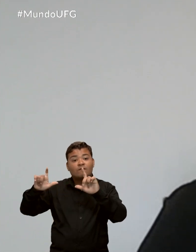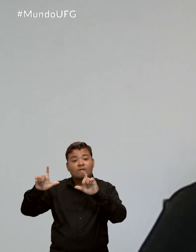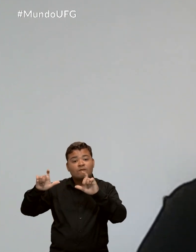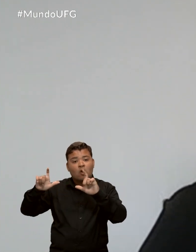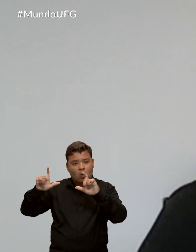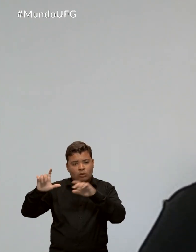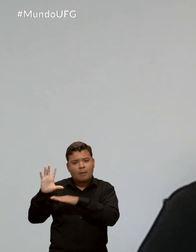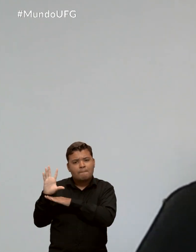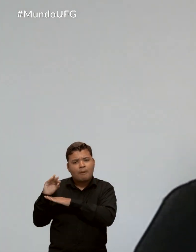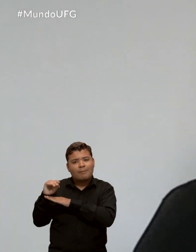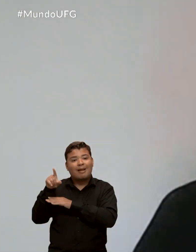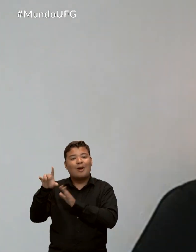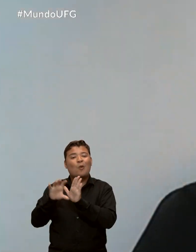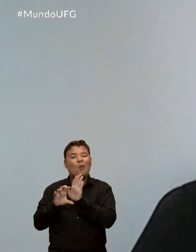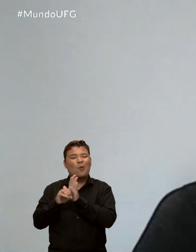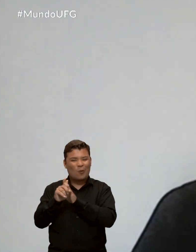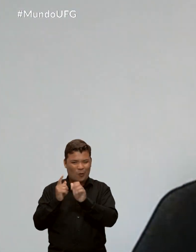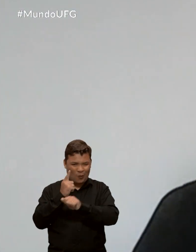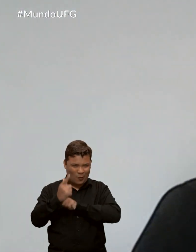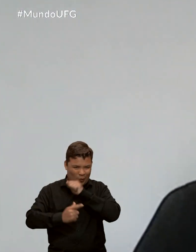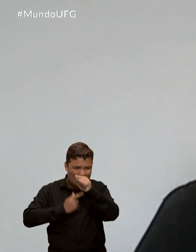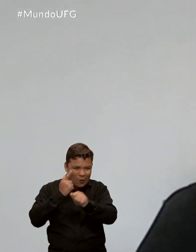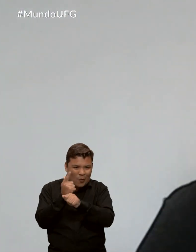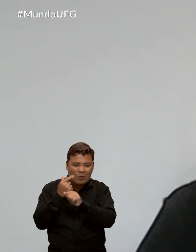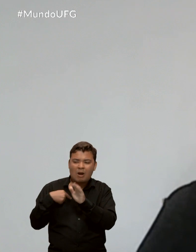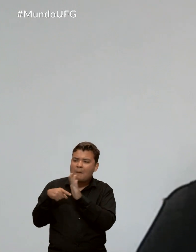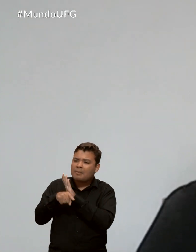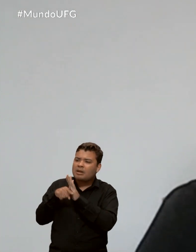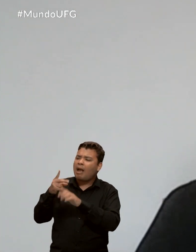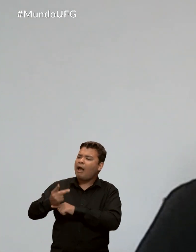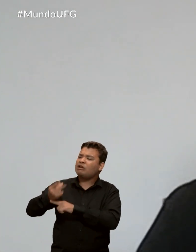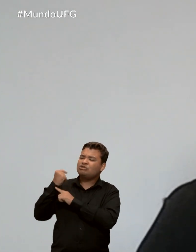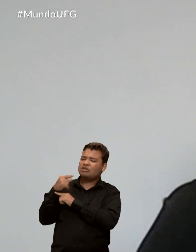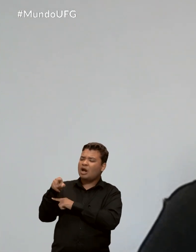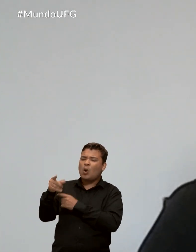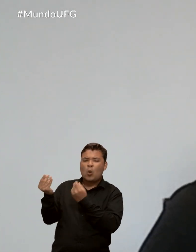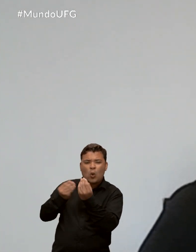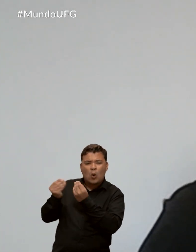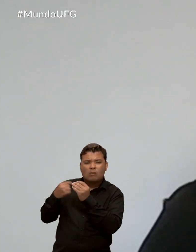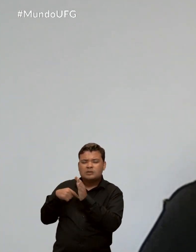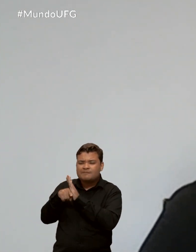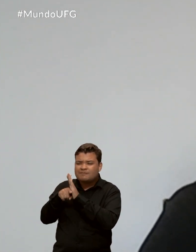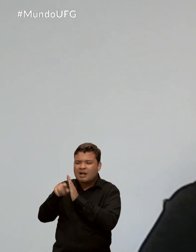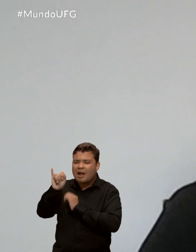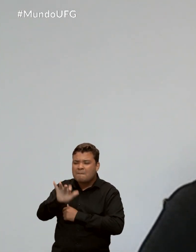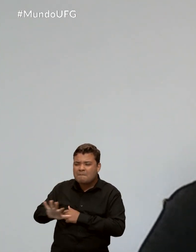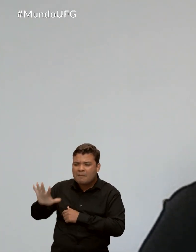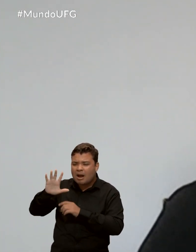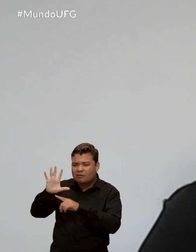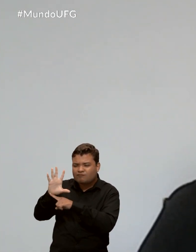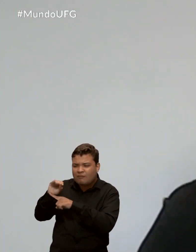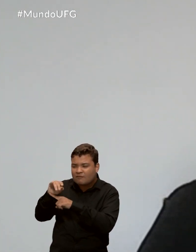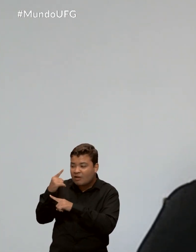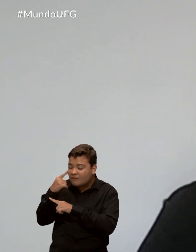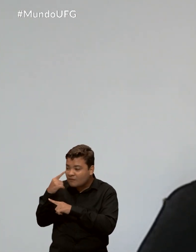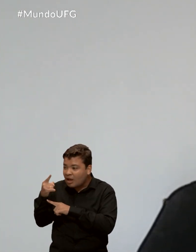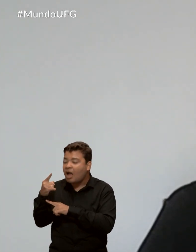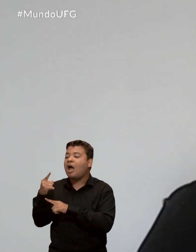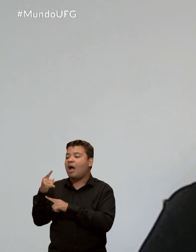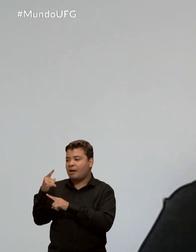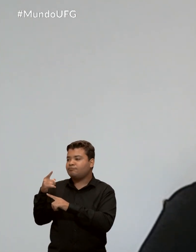no Google para ver como que era antigamente. E assim eu vou adaptando e